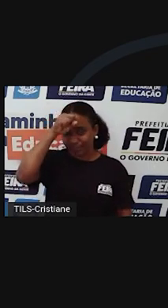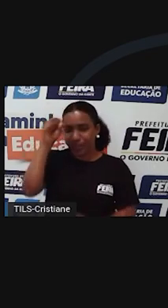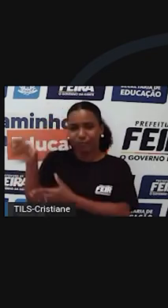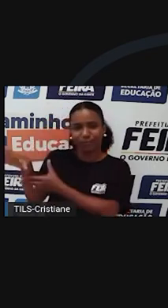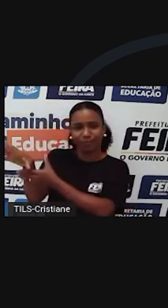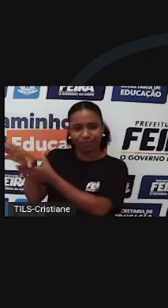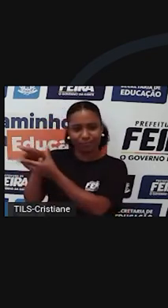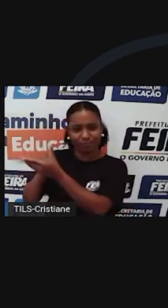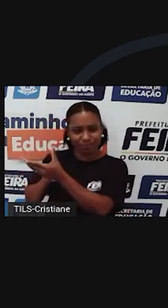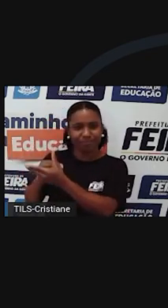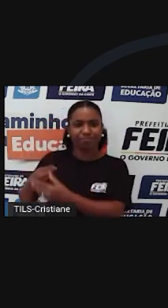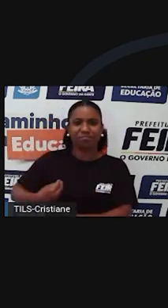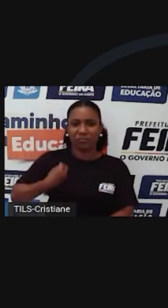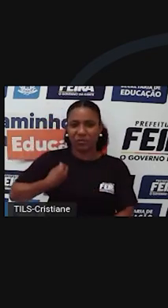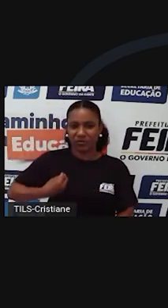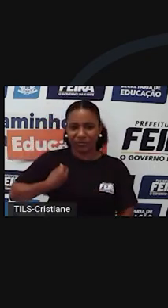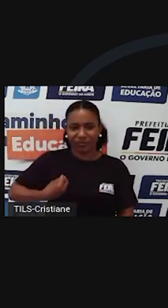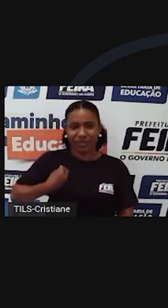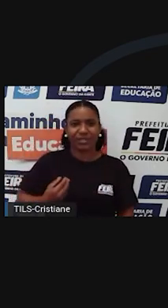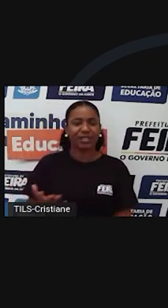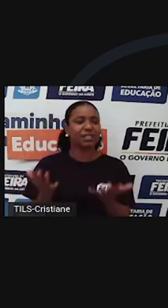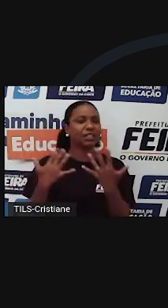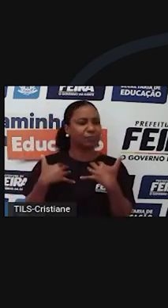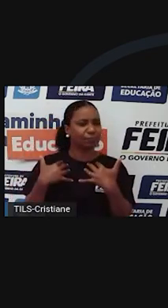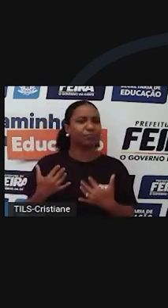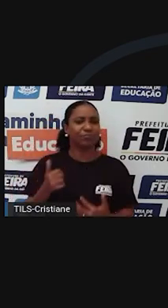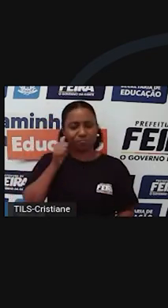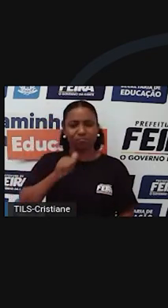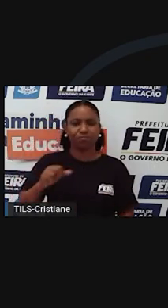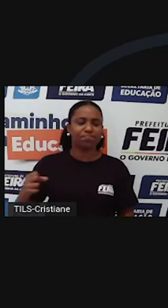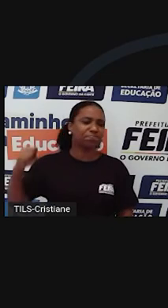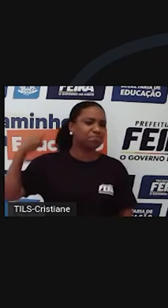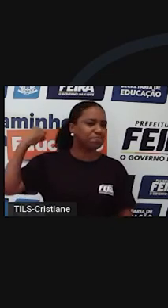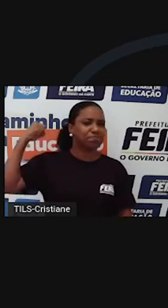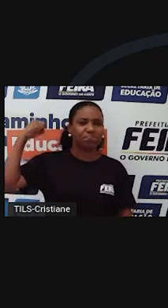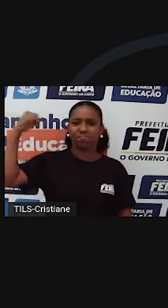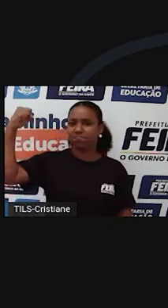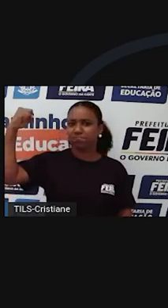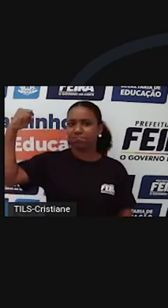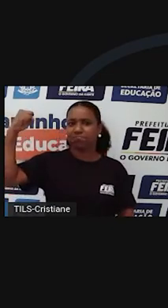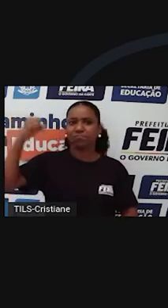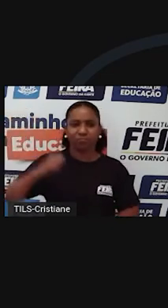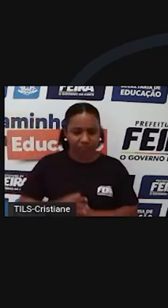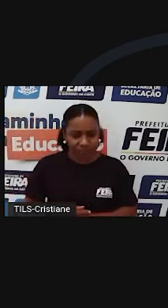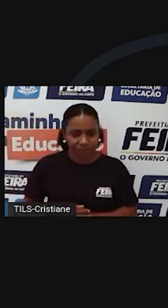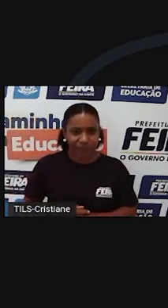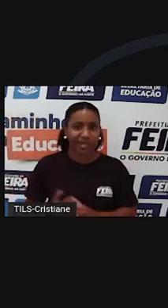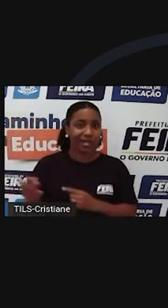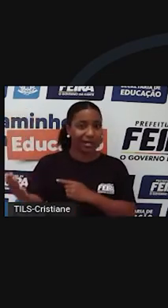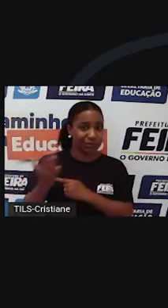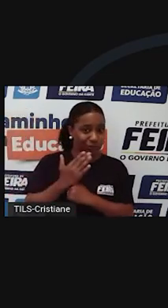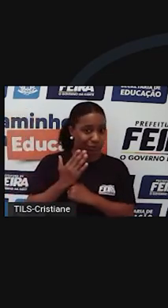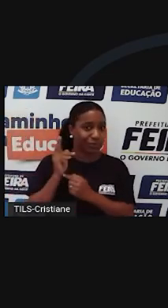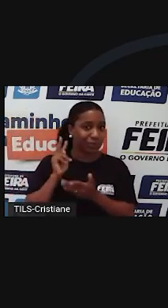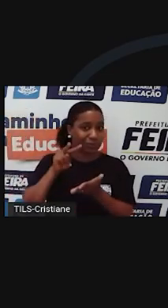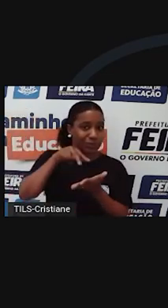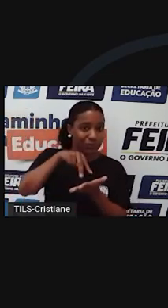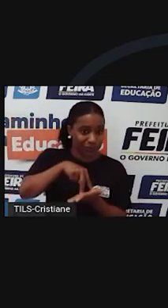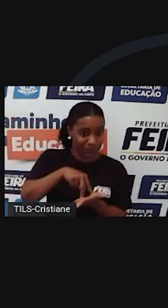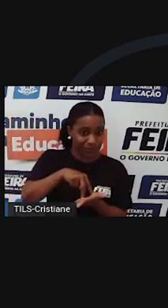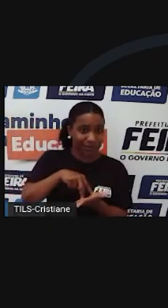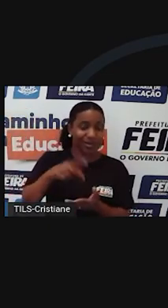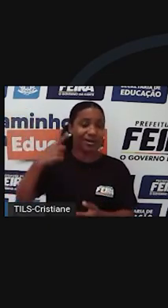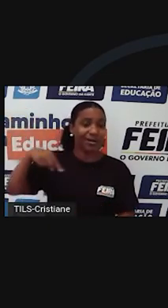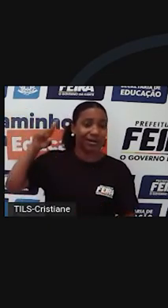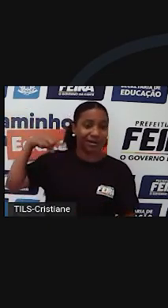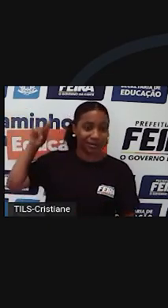Ruth para a minha vida. Tomei o exemplo do empoderamento, tomei o exemplo de postura. A Ruth me contou nesse dia que ela nunca tinha vivido uma